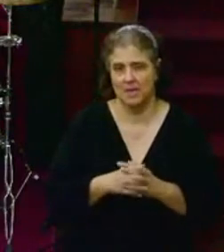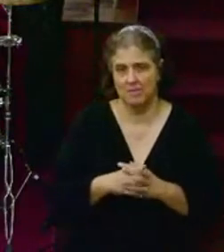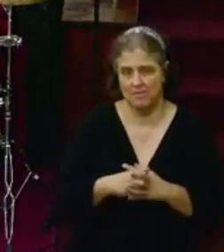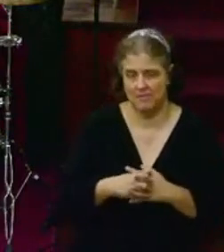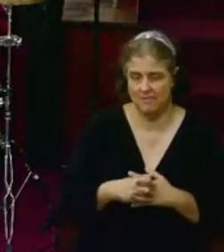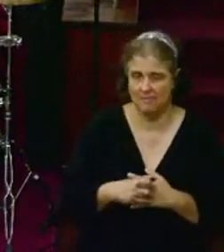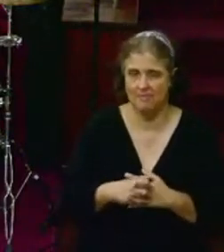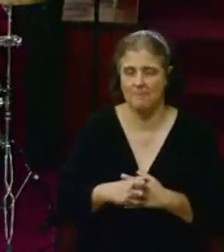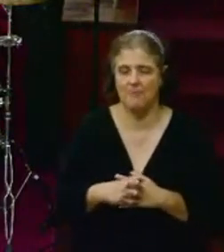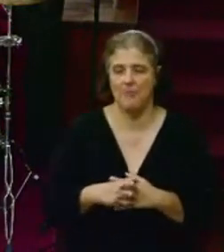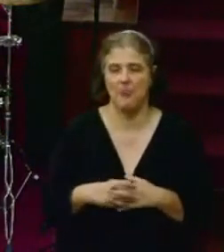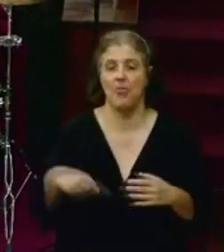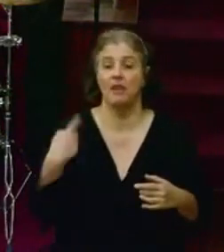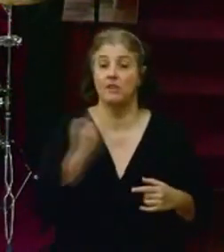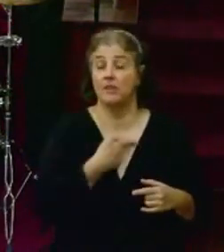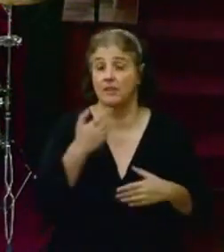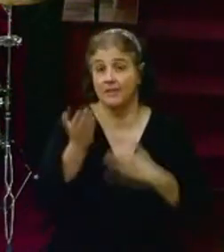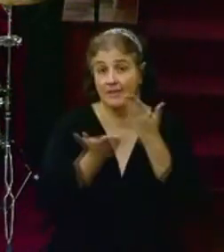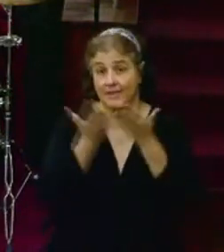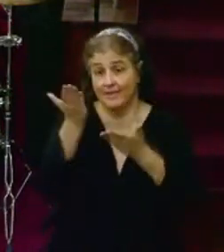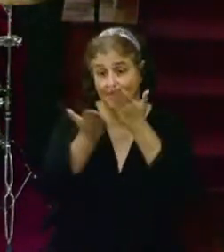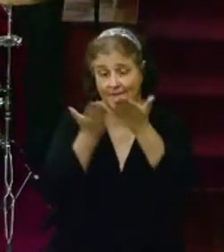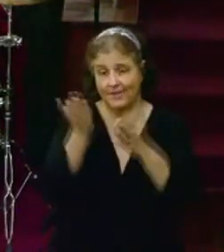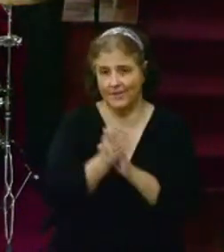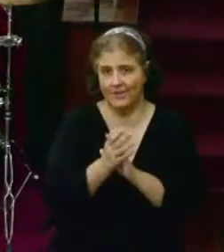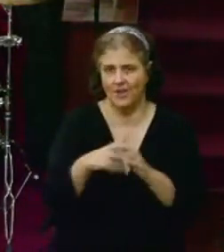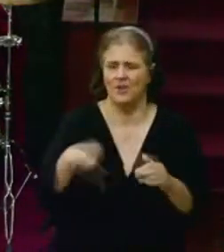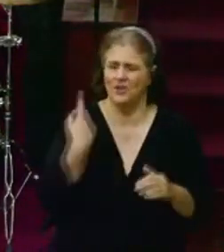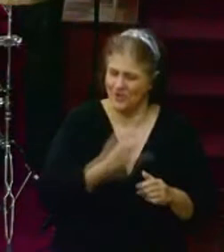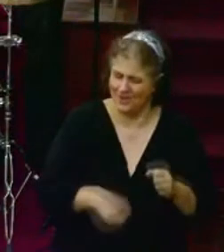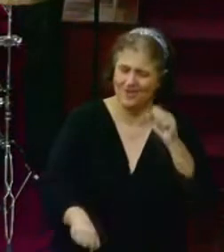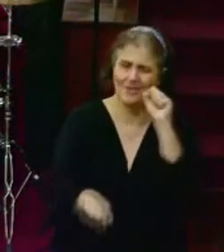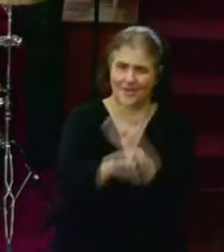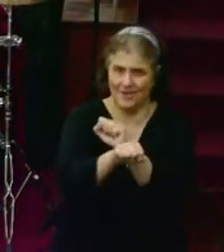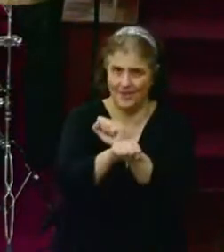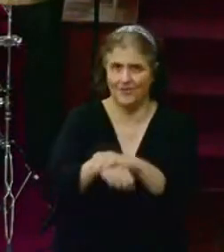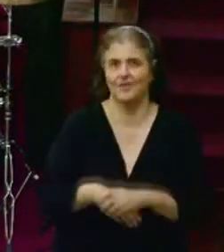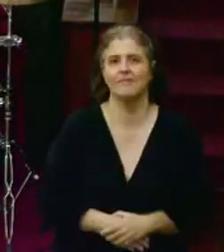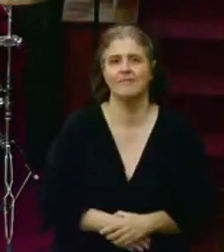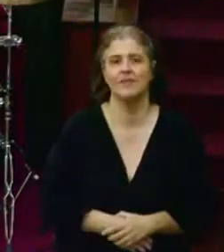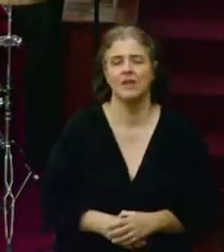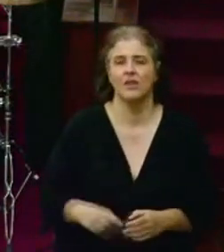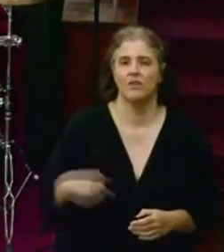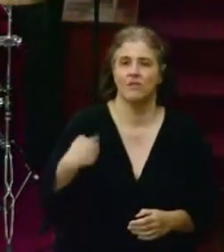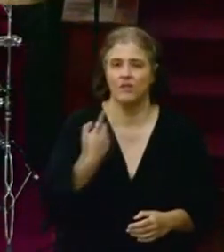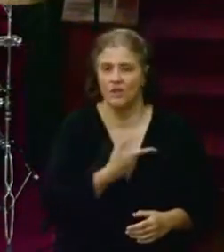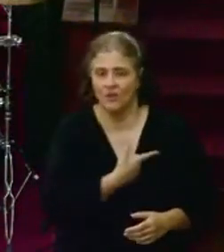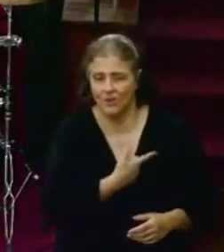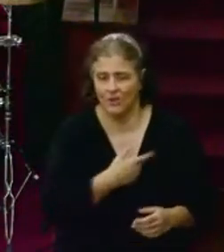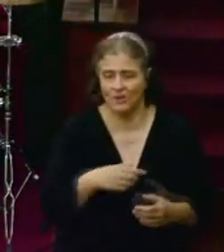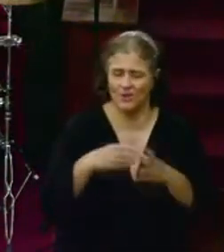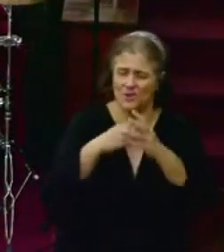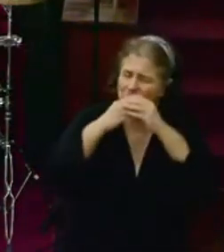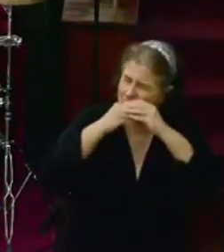Jesus nós somos servos, somos escravos, e estávamos doentes, enfermos, com uma